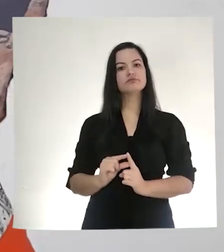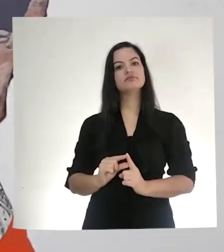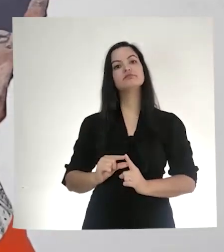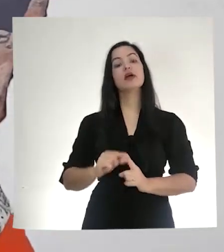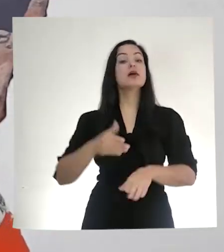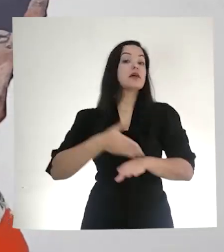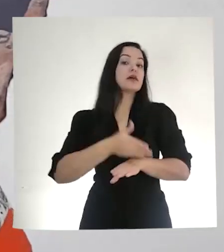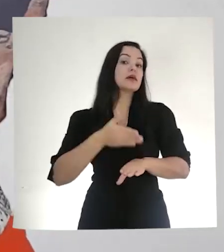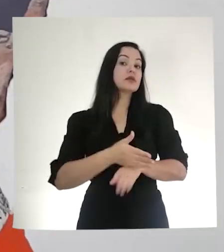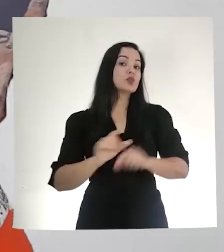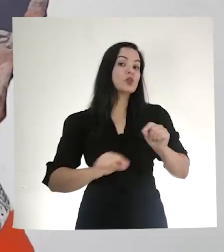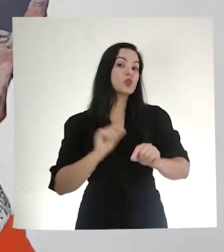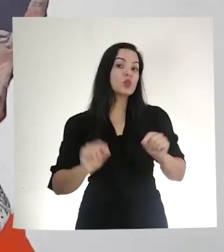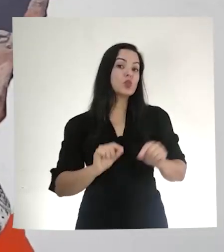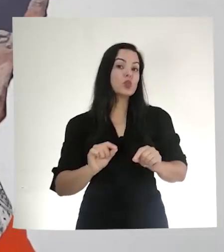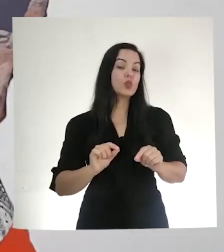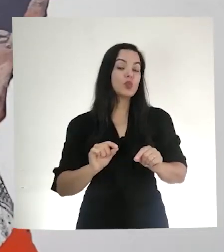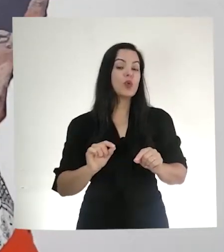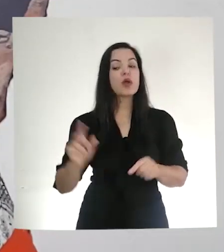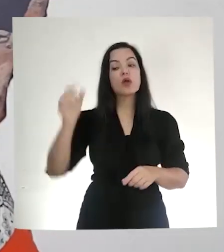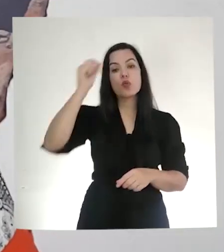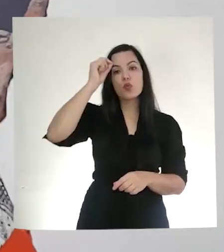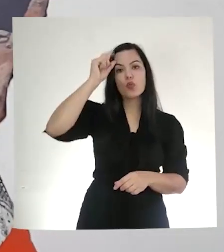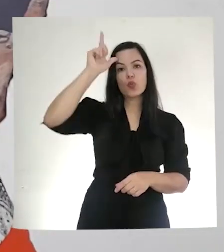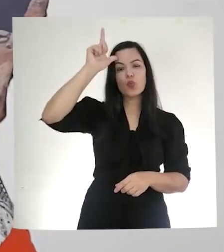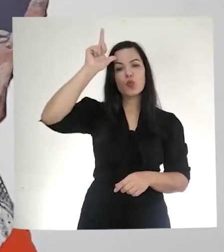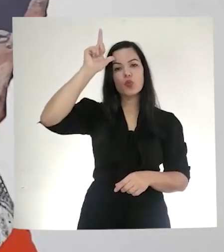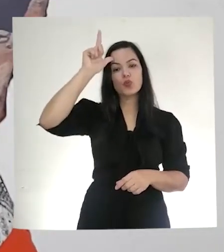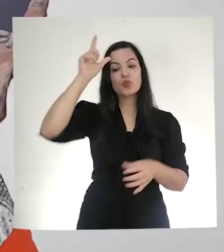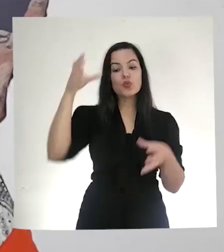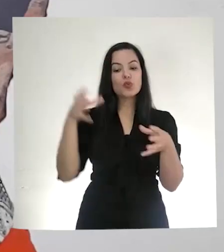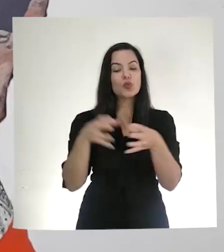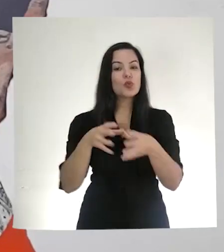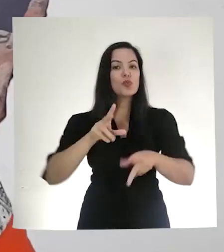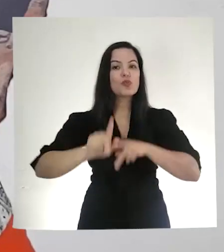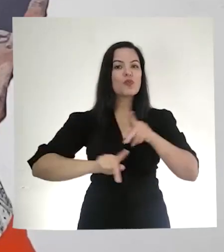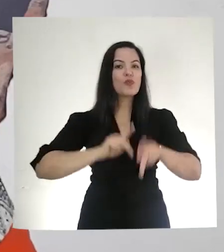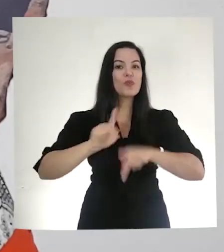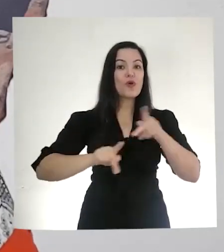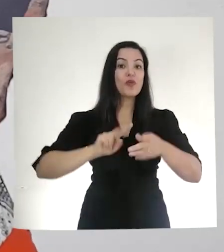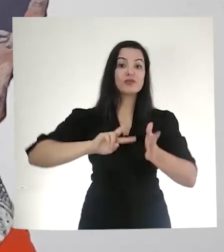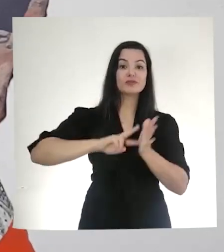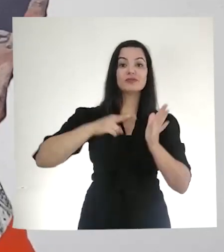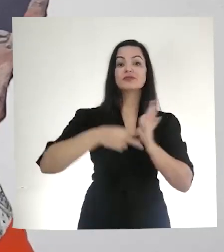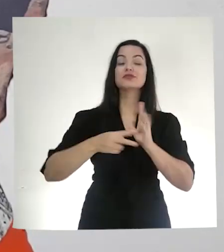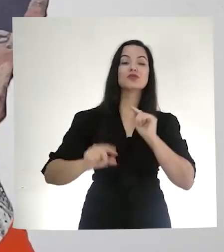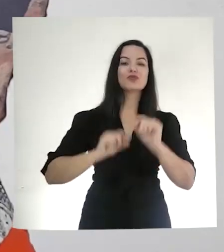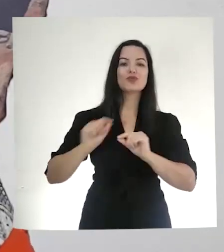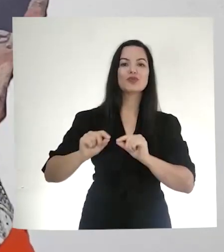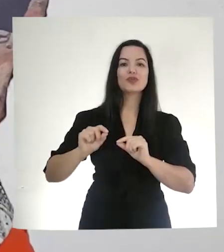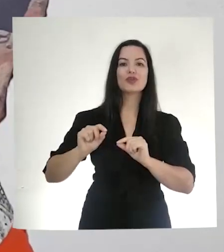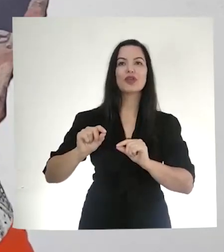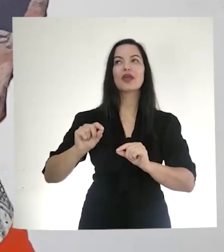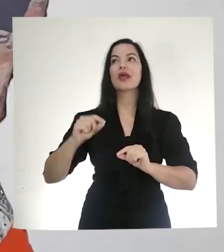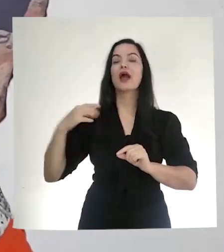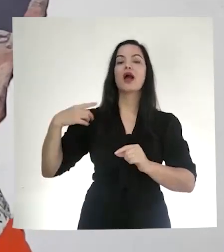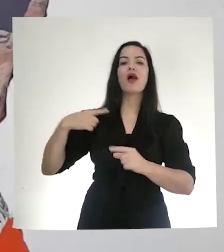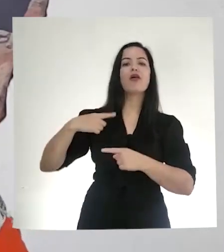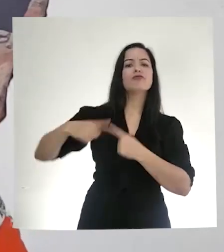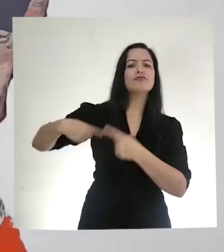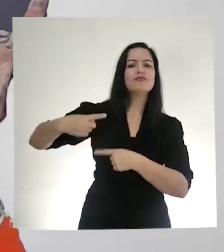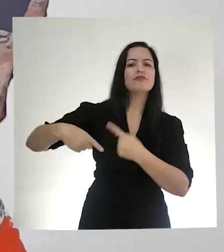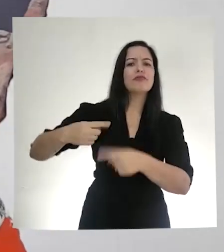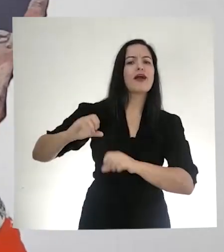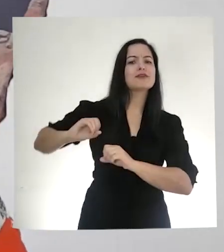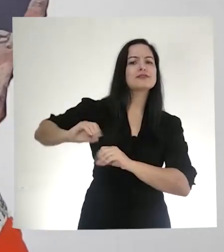fazem parte da cultura popular. Isso significa que são transmitidos de geração para geração ao